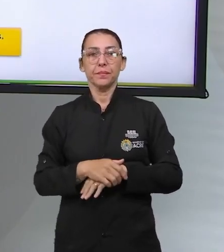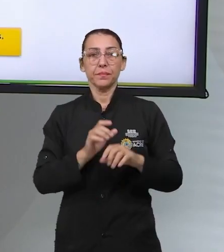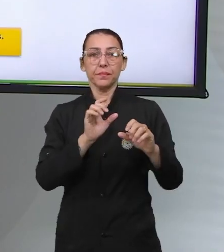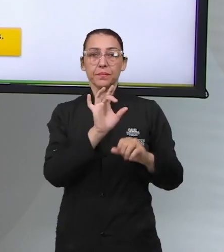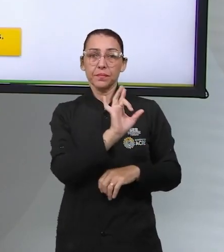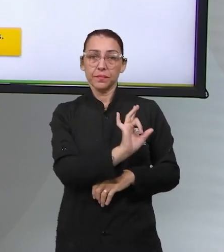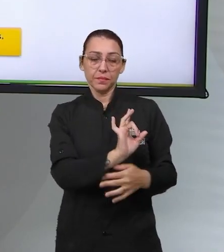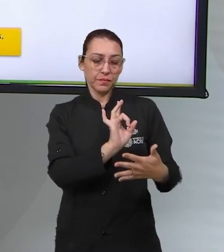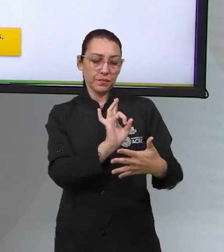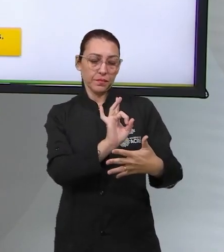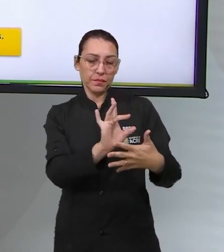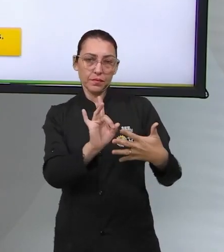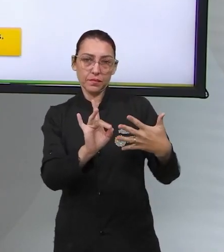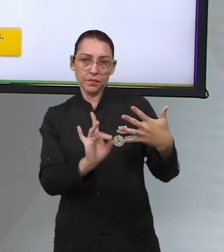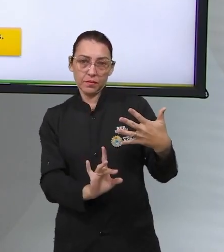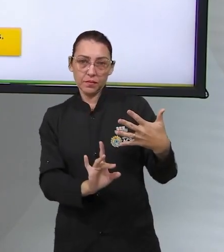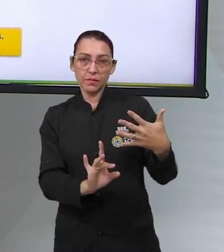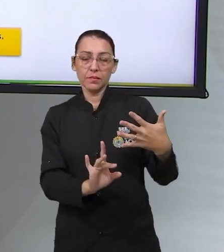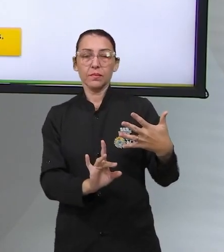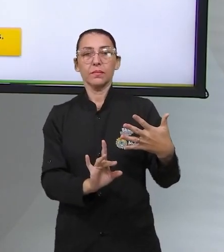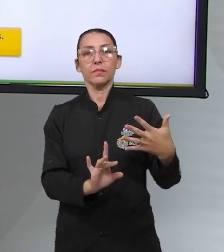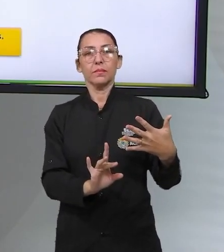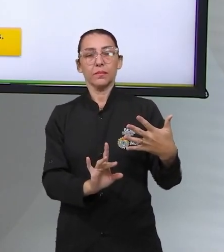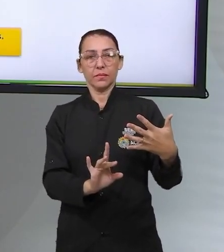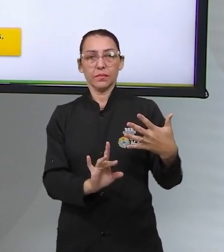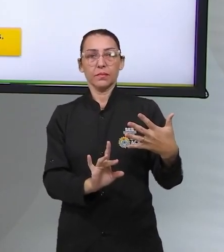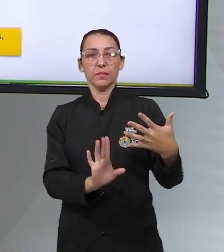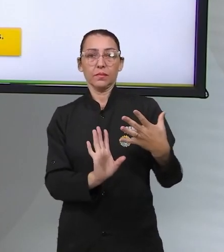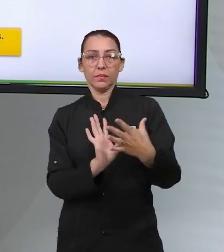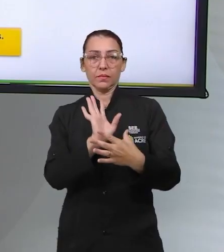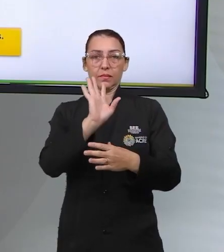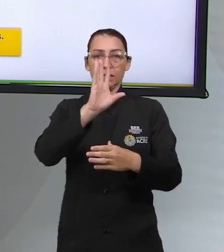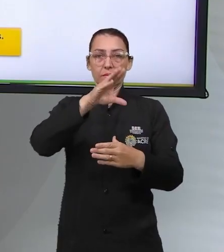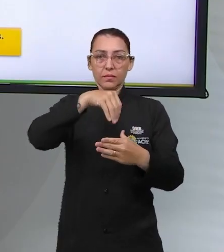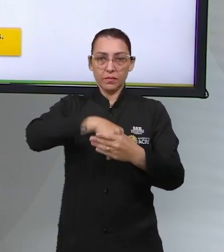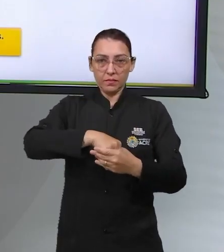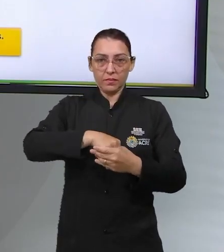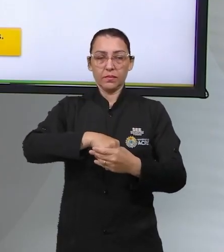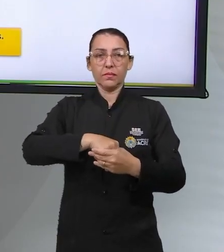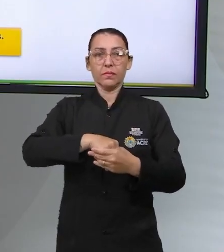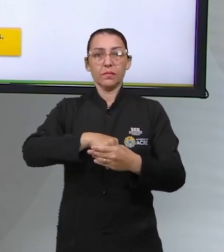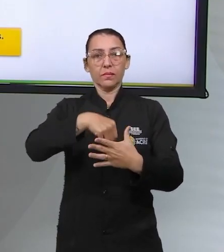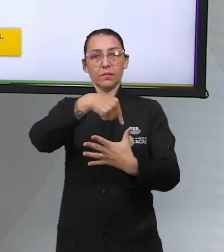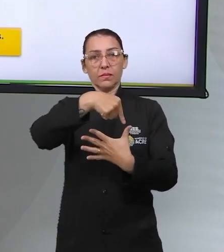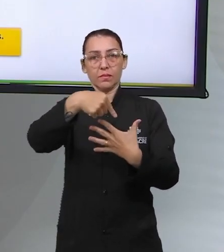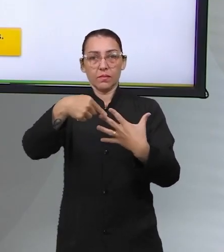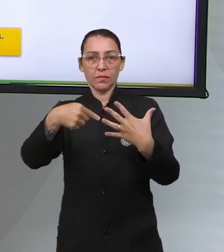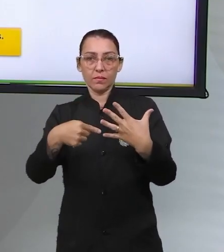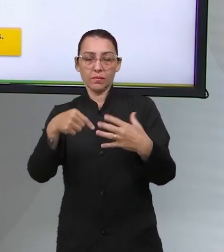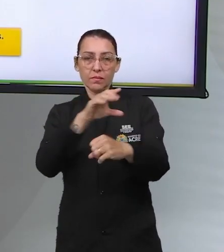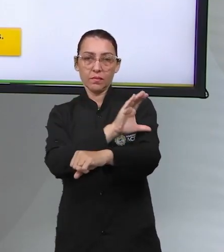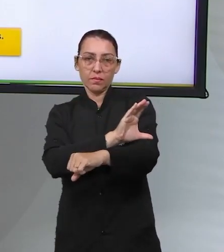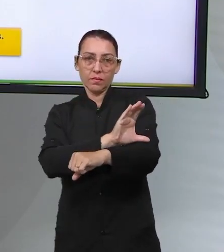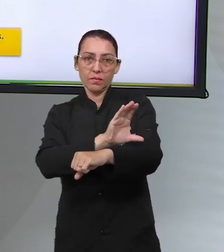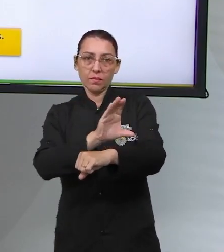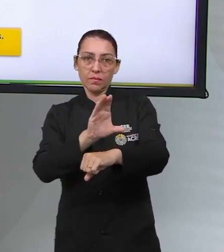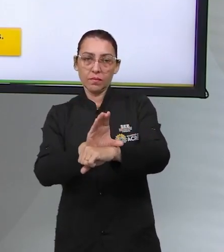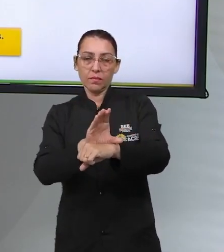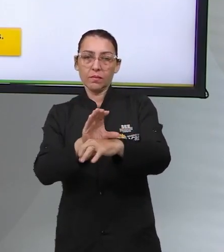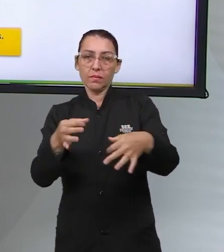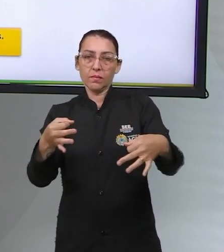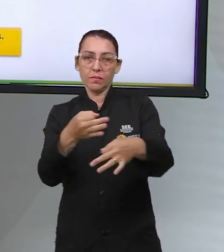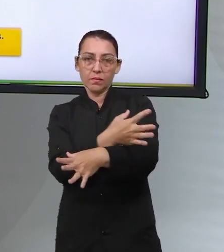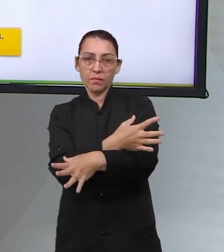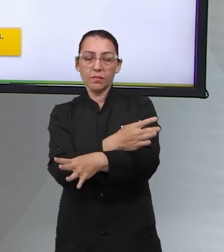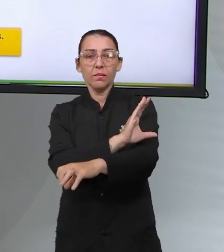um desses, volto a repetir, incorporou elementos da sua cultura para a formação